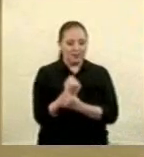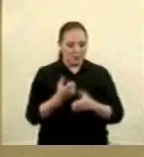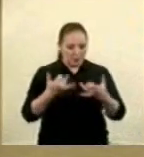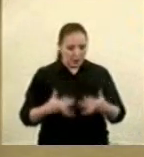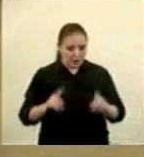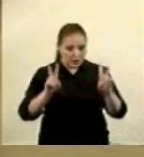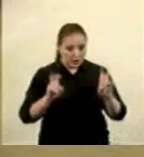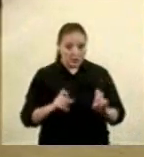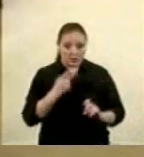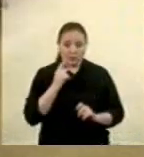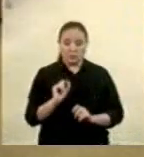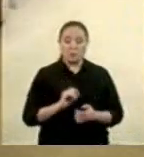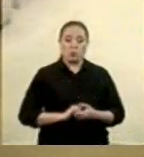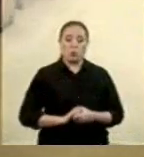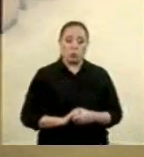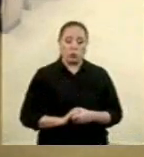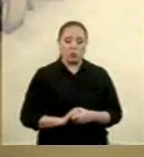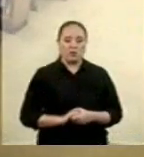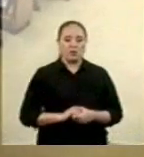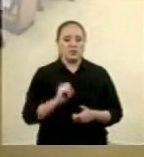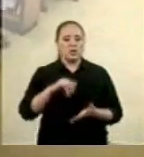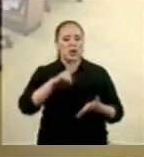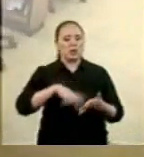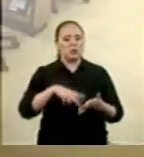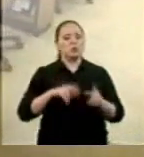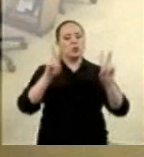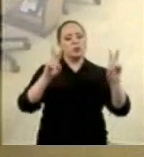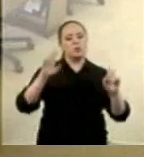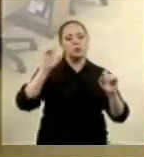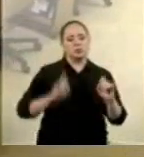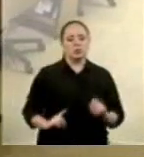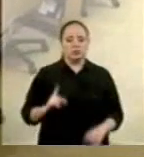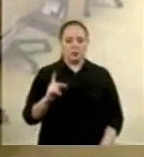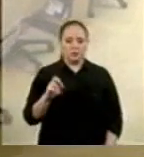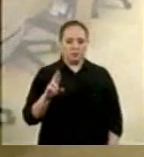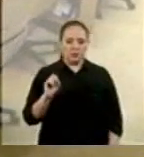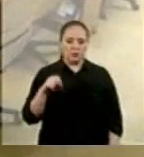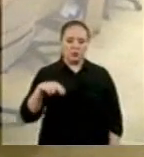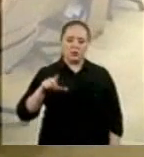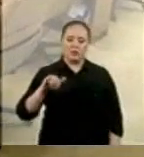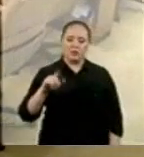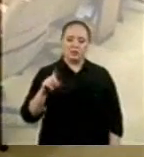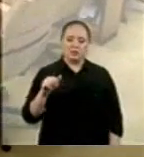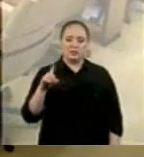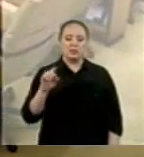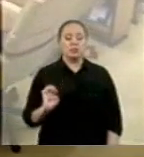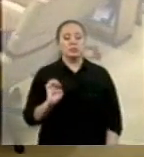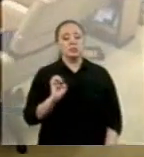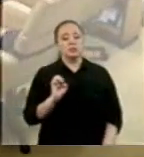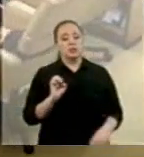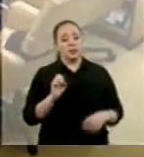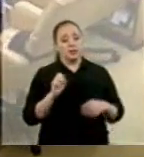dizendo que em uma leitura dos direitos da personalidade, matizada, por isso que denominei de